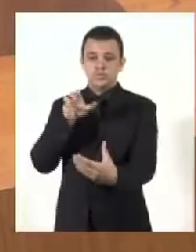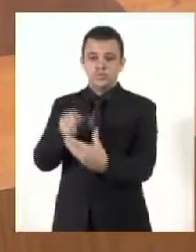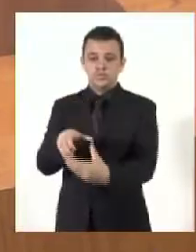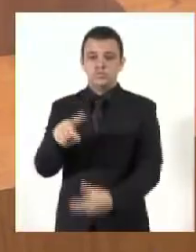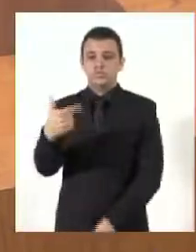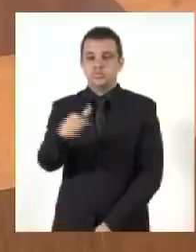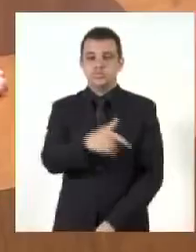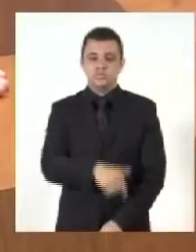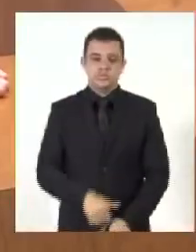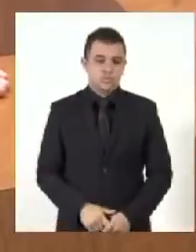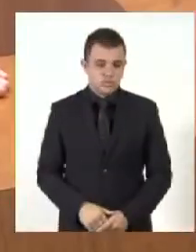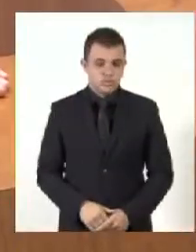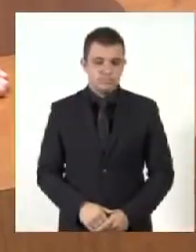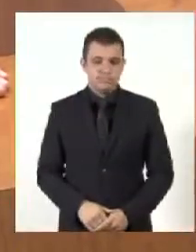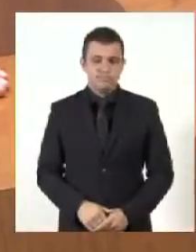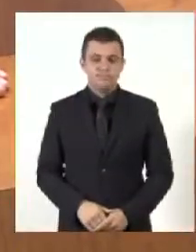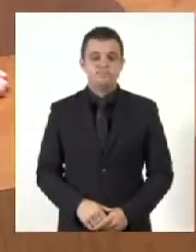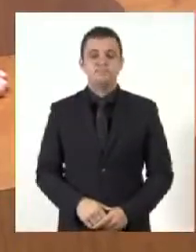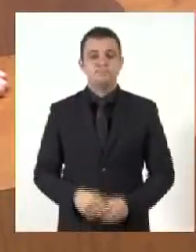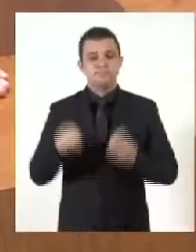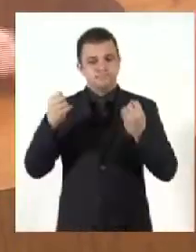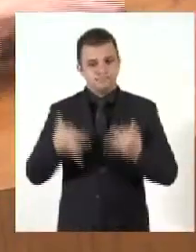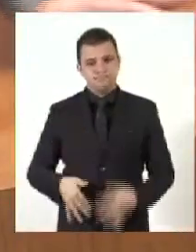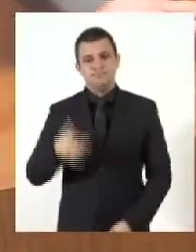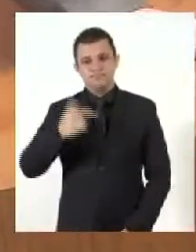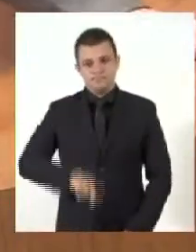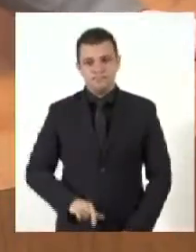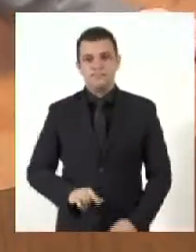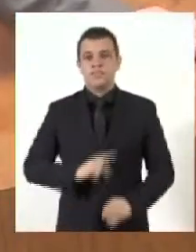Eu repito, em todos esses países,